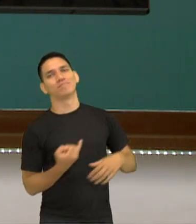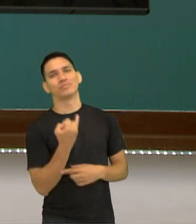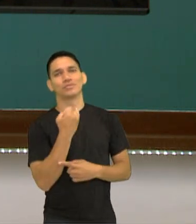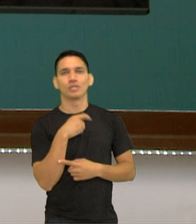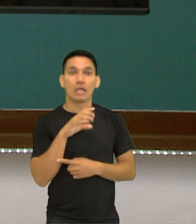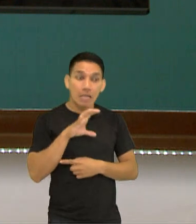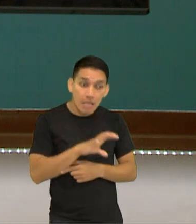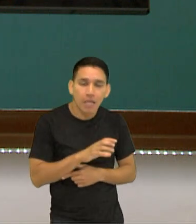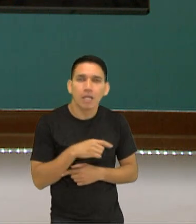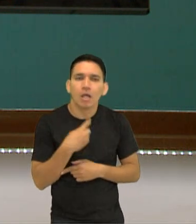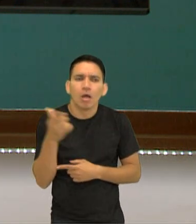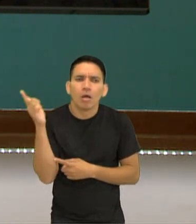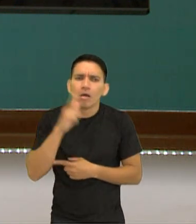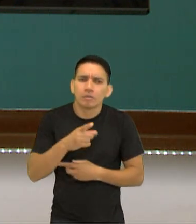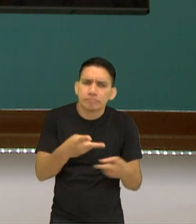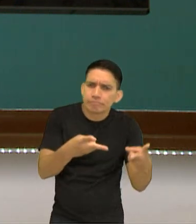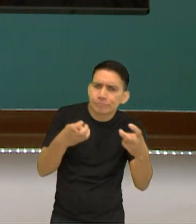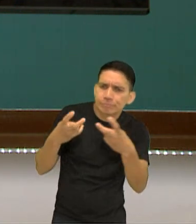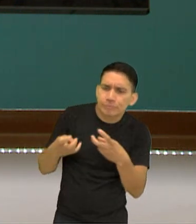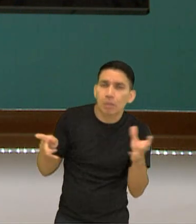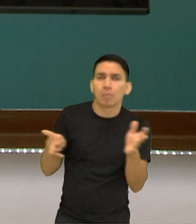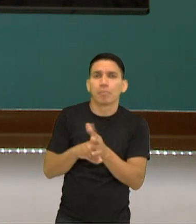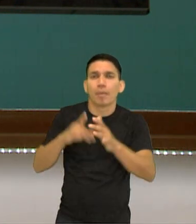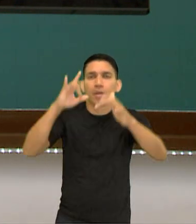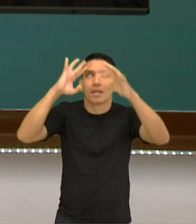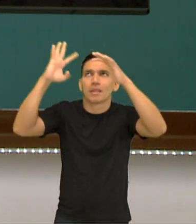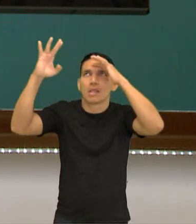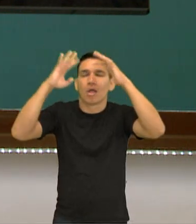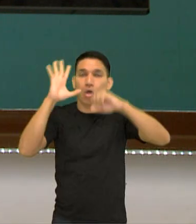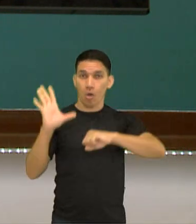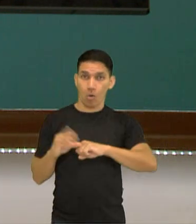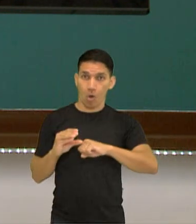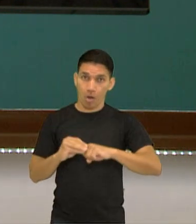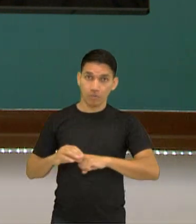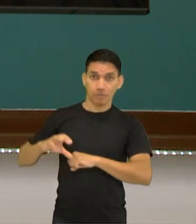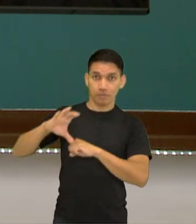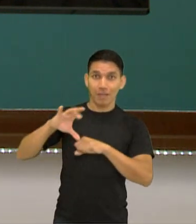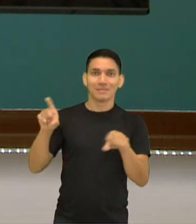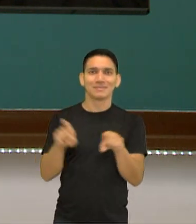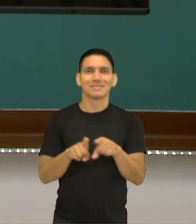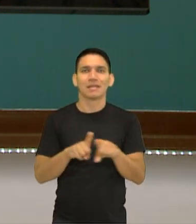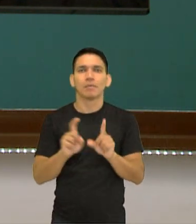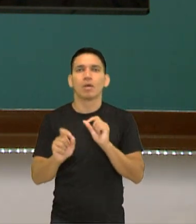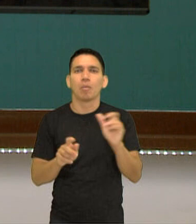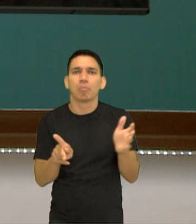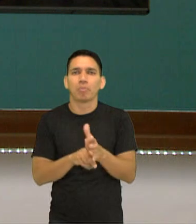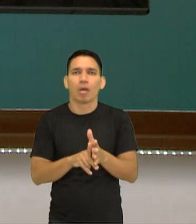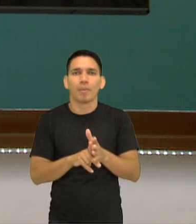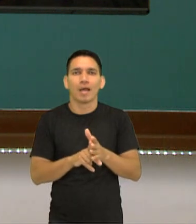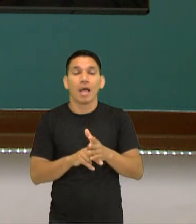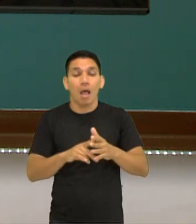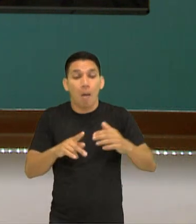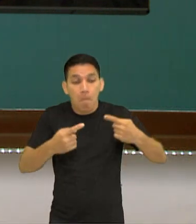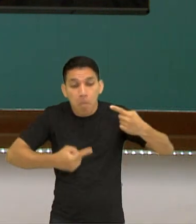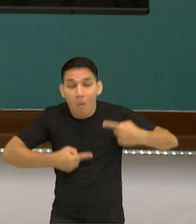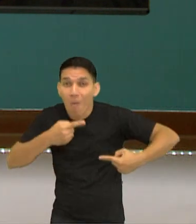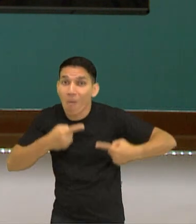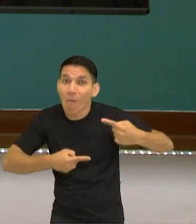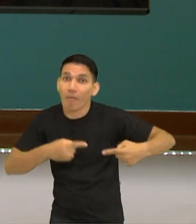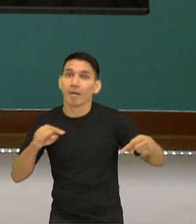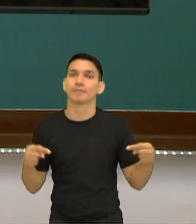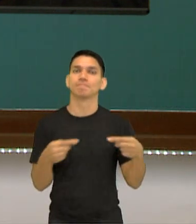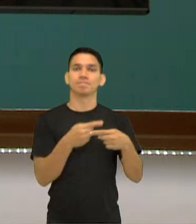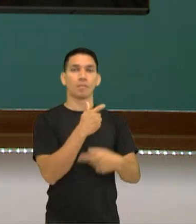consegue ter uma abordagem tanto da teoria do conhecimento, como também da política, de acordo